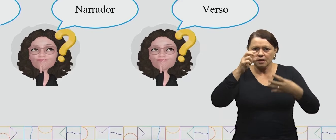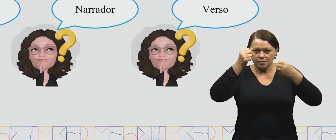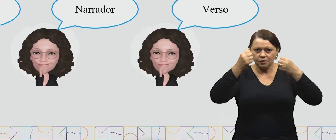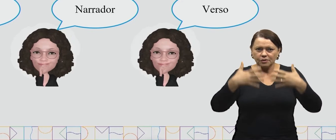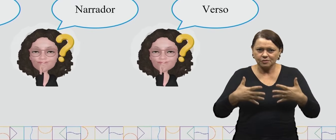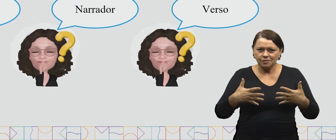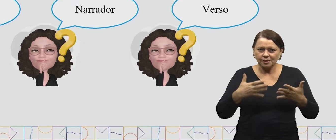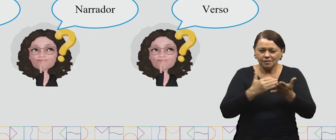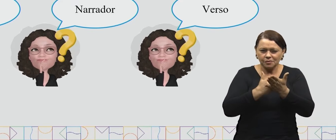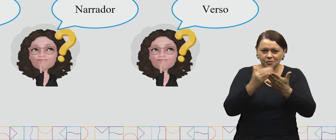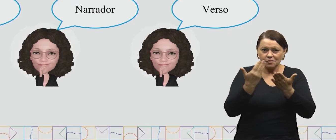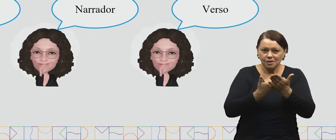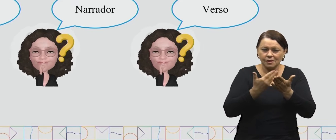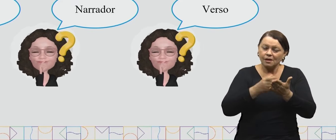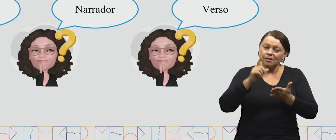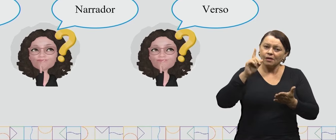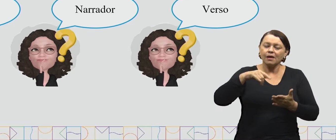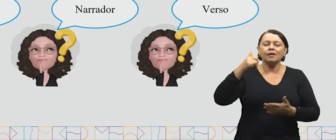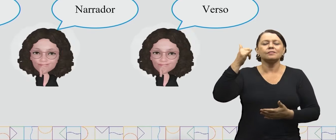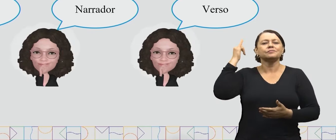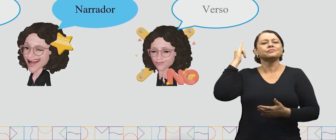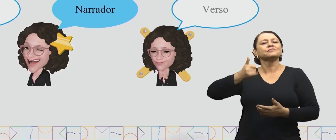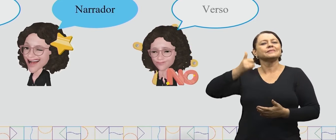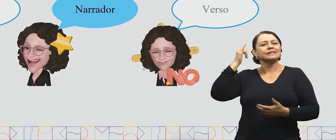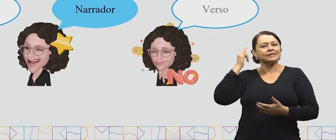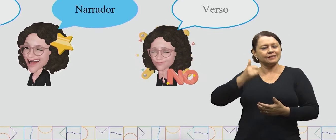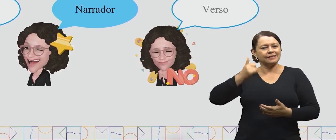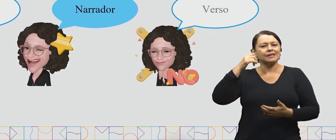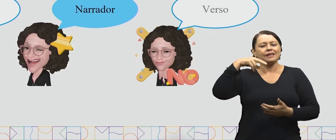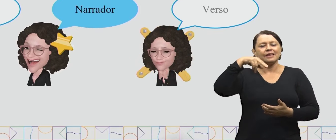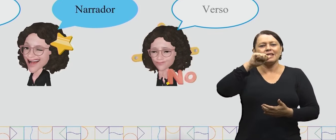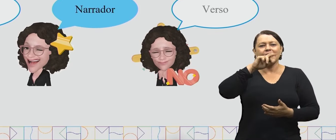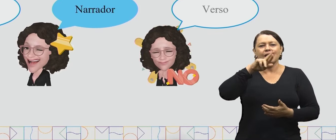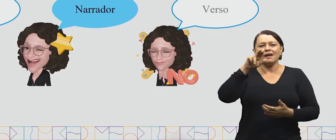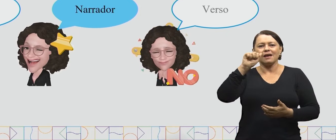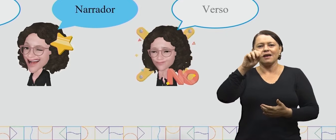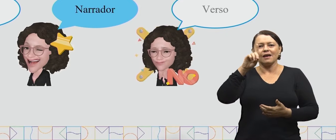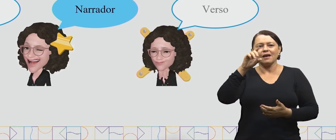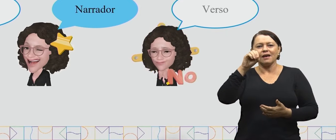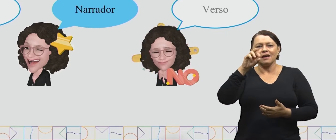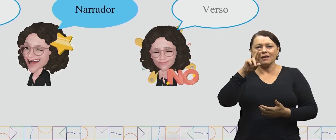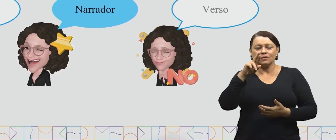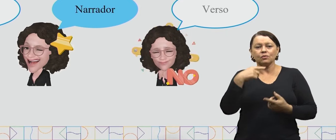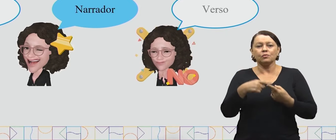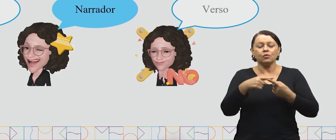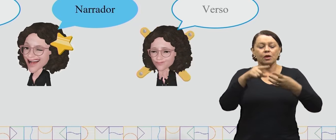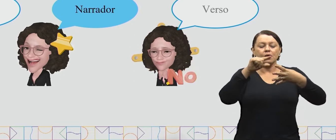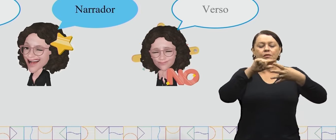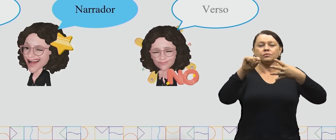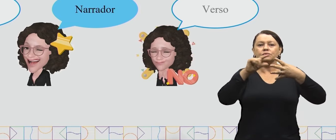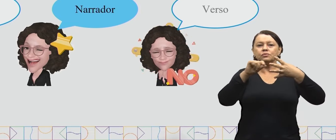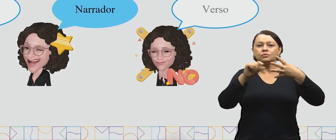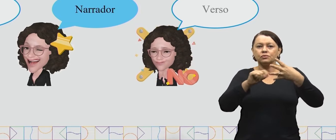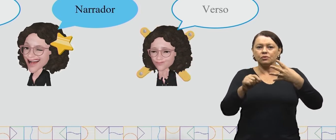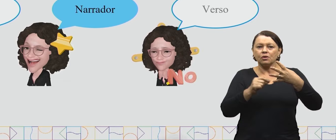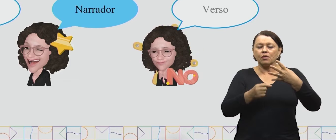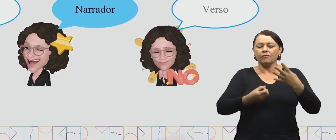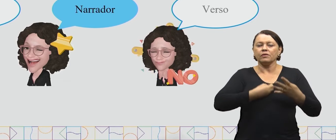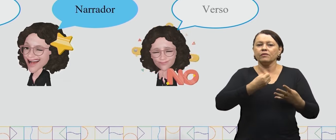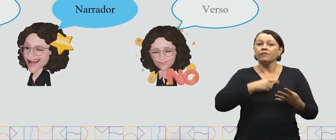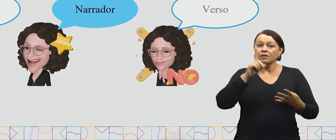aula? Isso mesmo! É narrador. Afinal, estrofe e verso são do